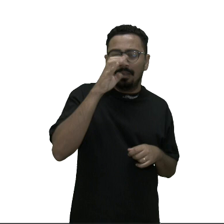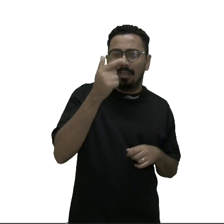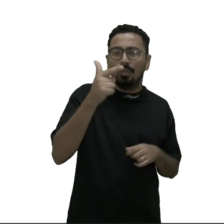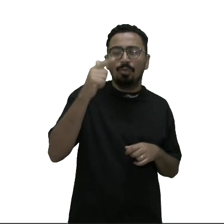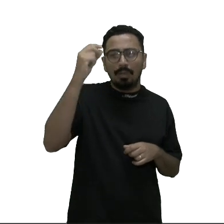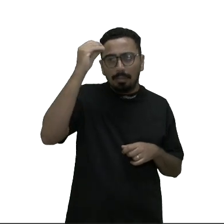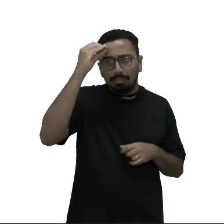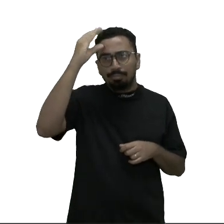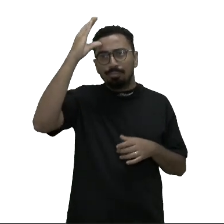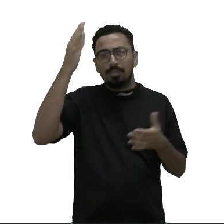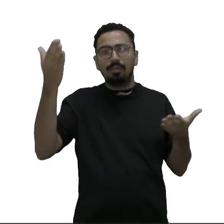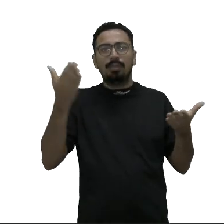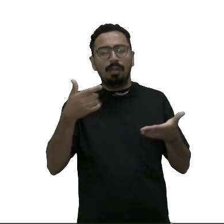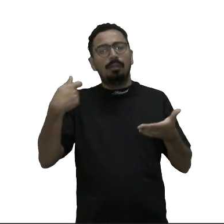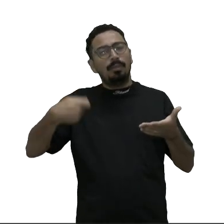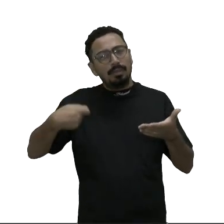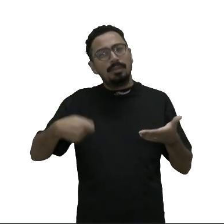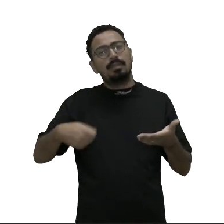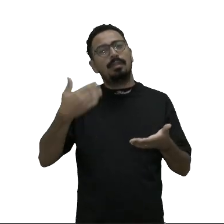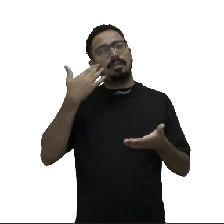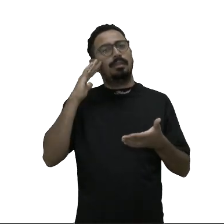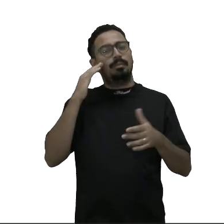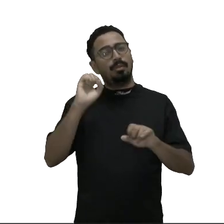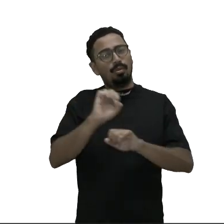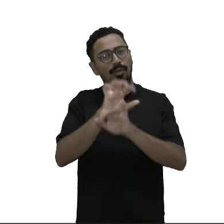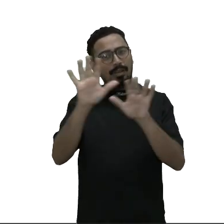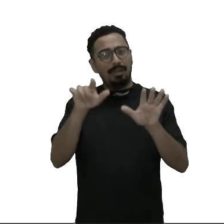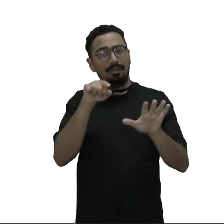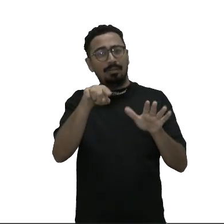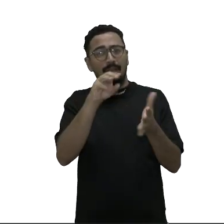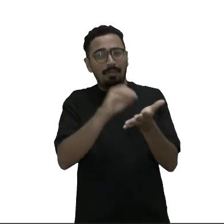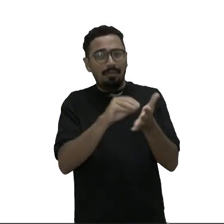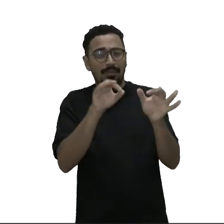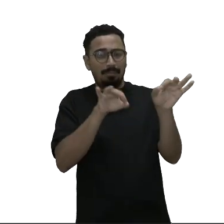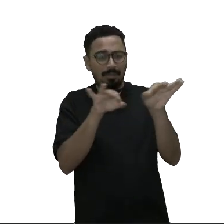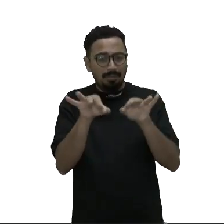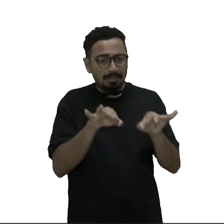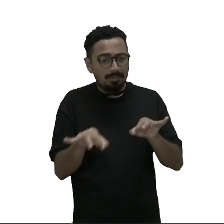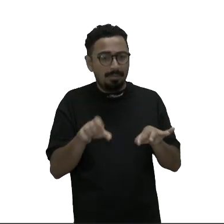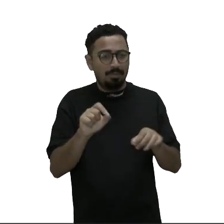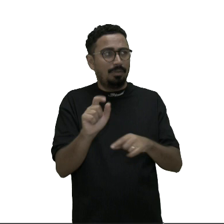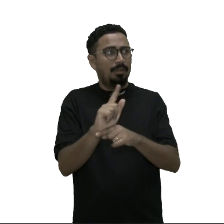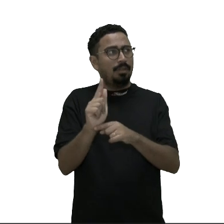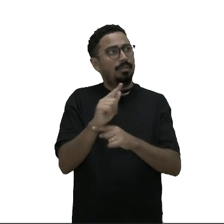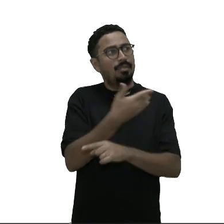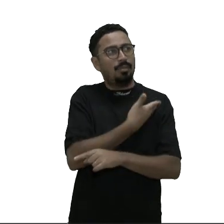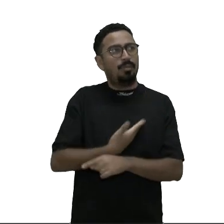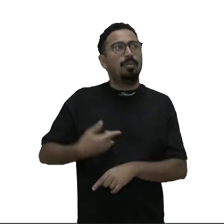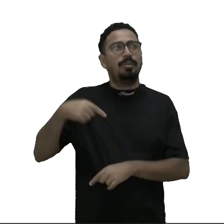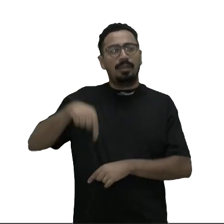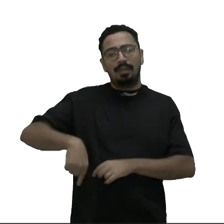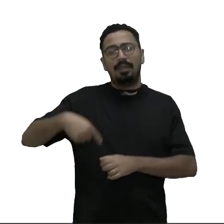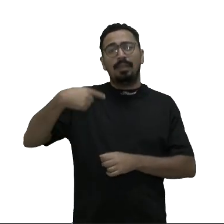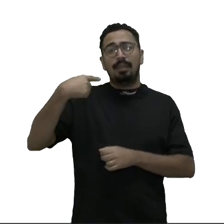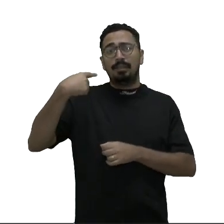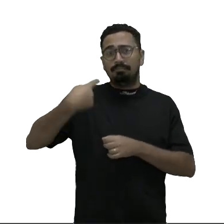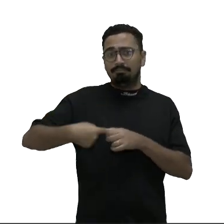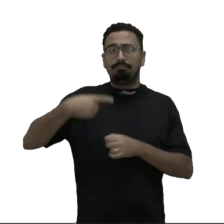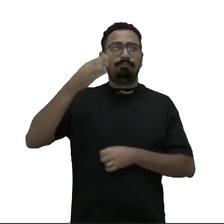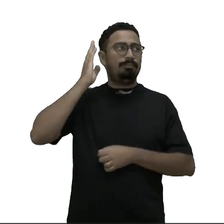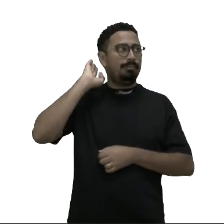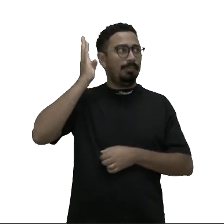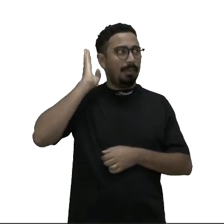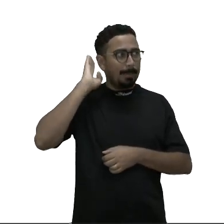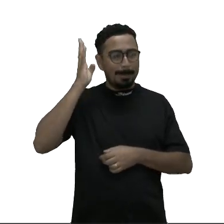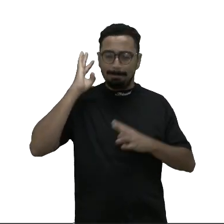mostra perfeitamente o quanto que falta de planejamento na administração pública da nossa cidade